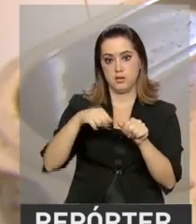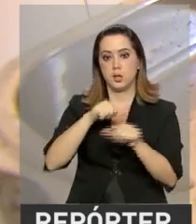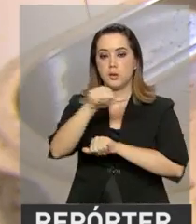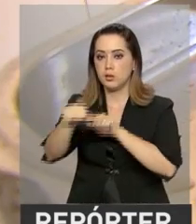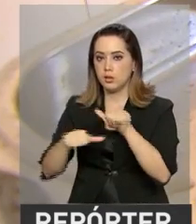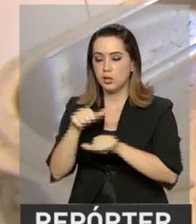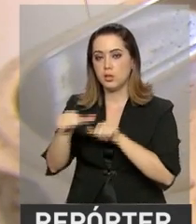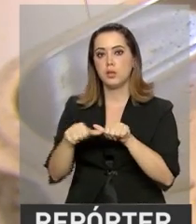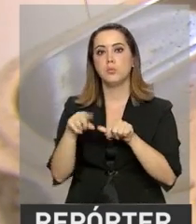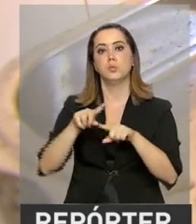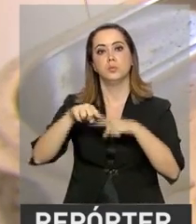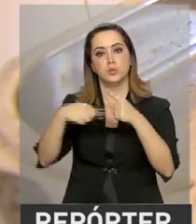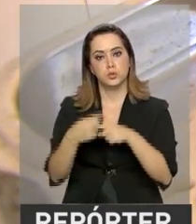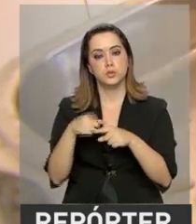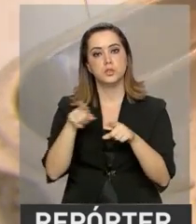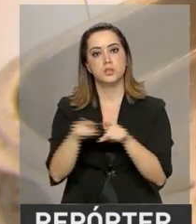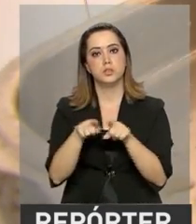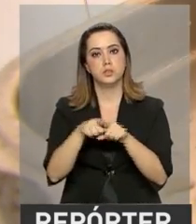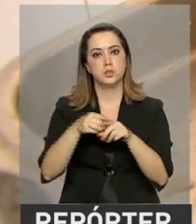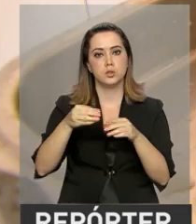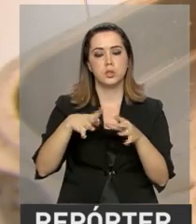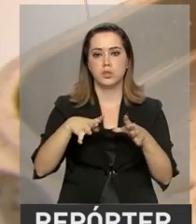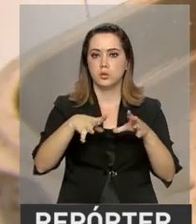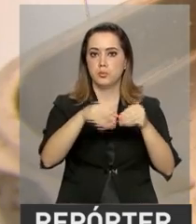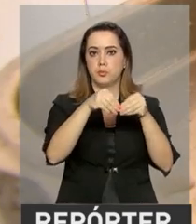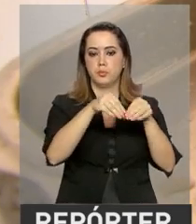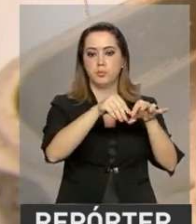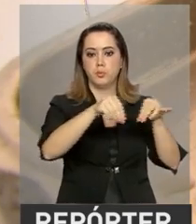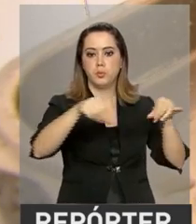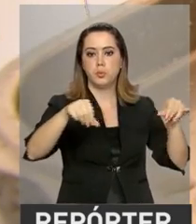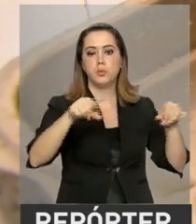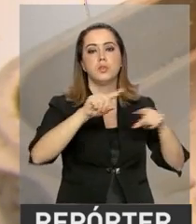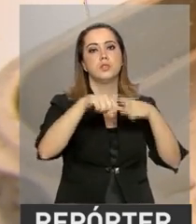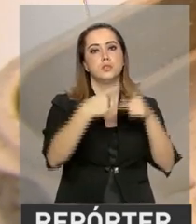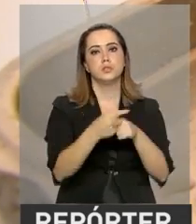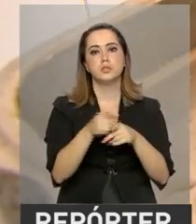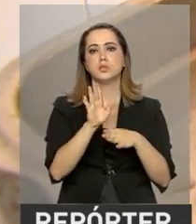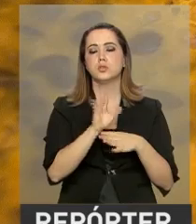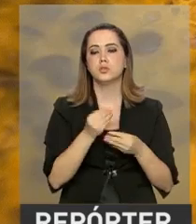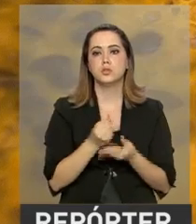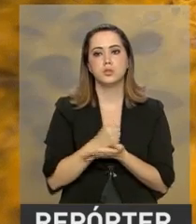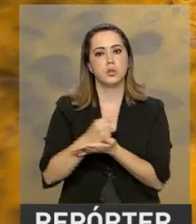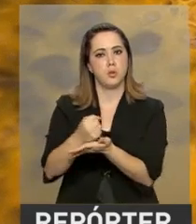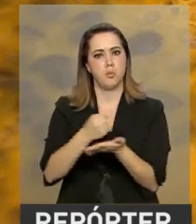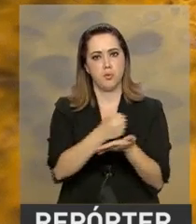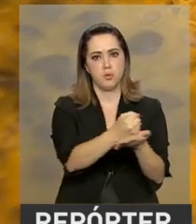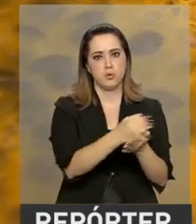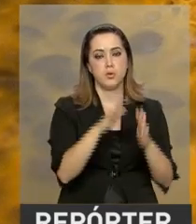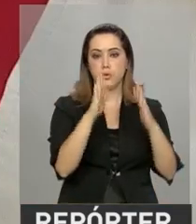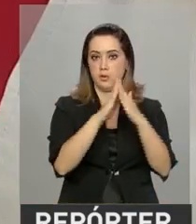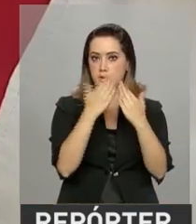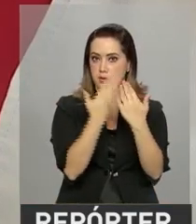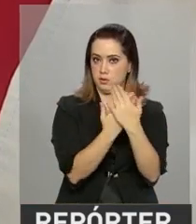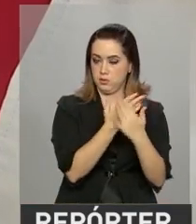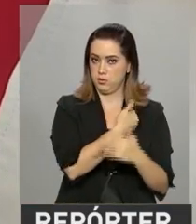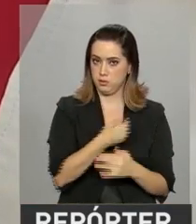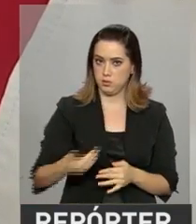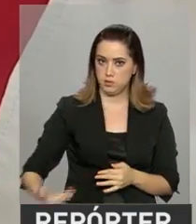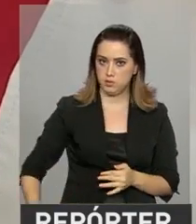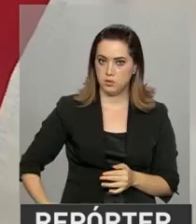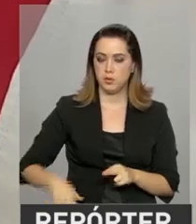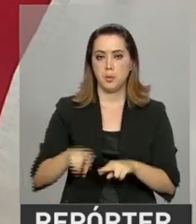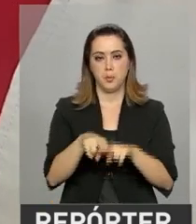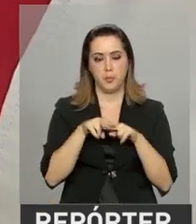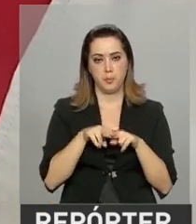são envasadas e uma vez por semana entregue nas escolas municipais de Vila Boa e Formosa, pelo programa